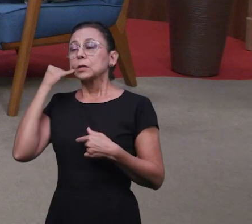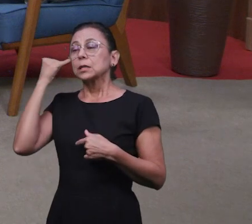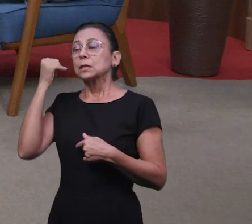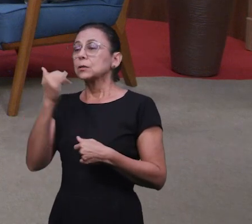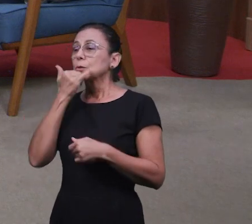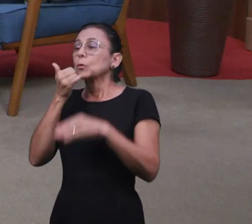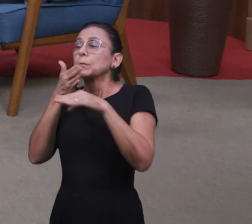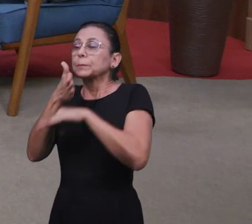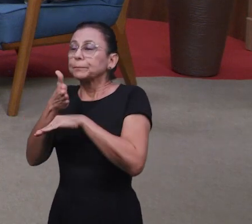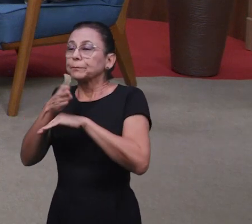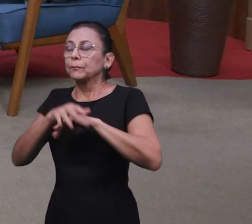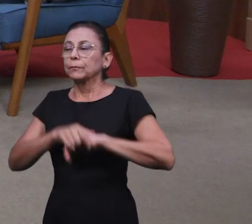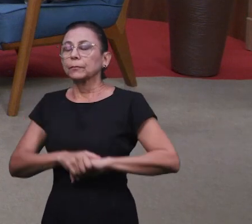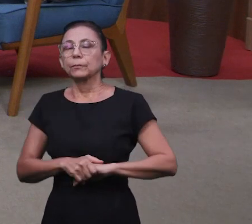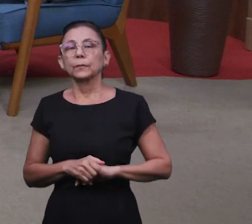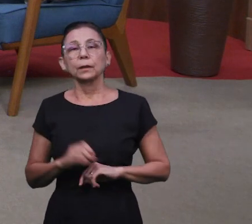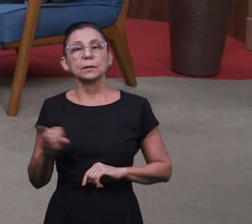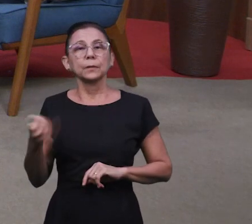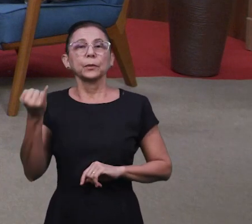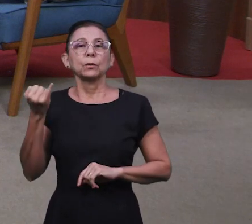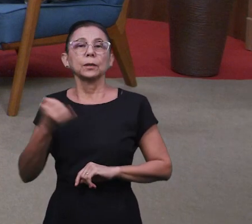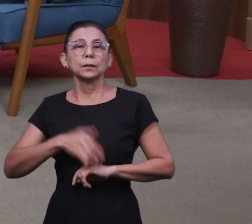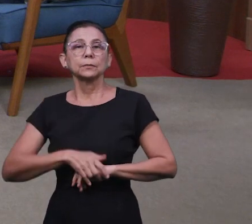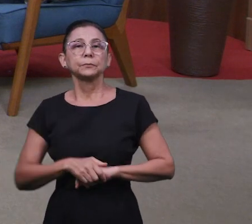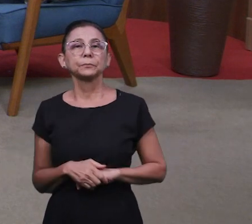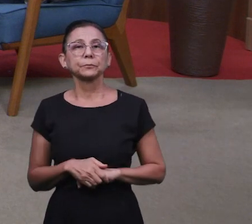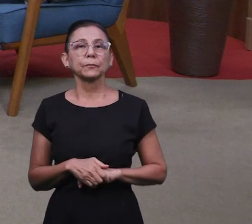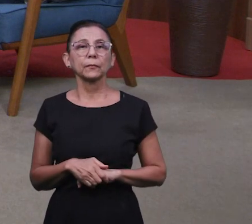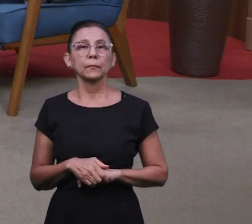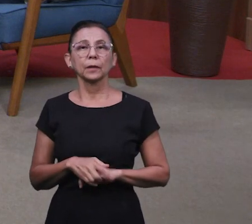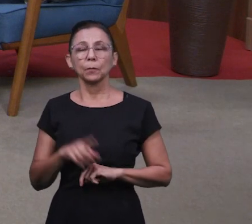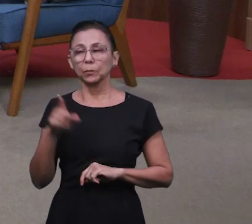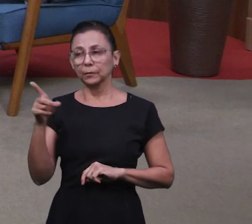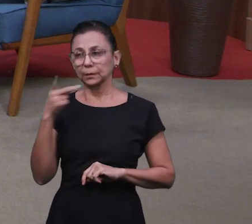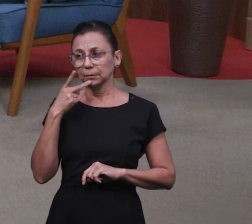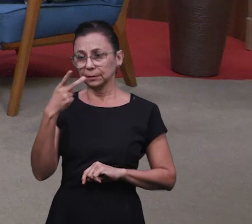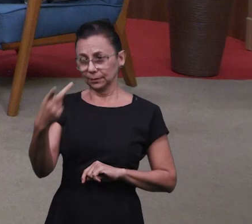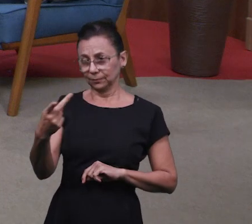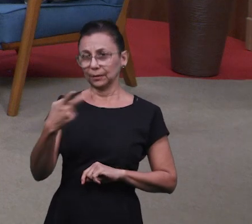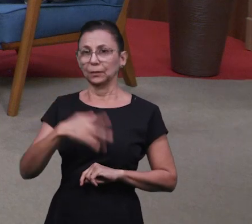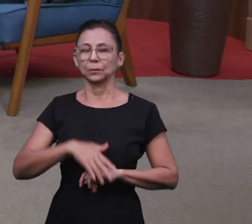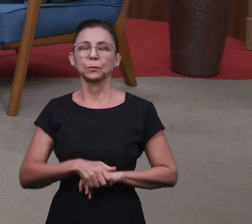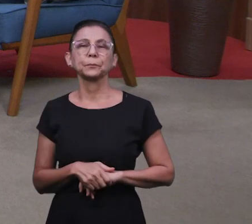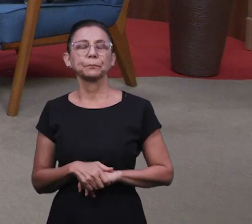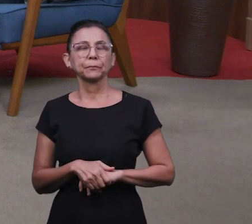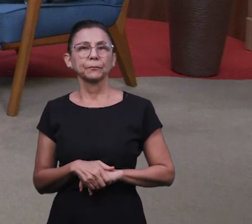pode dizer assim, aproveitando essa fala sua, com